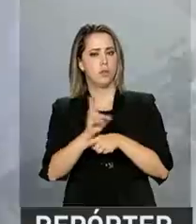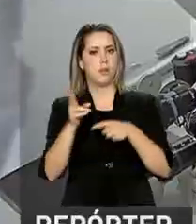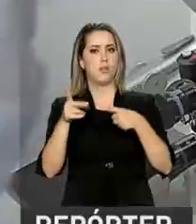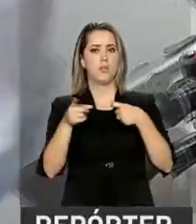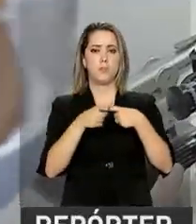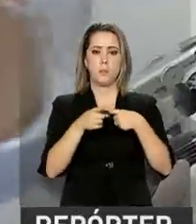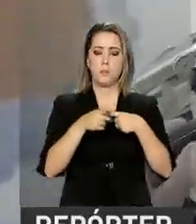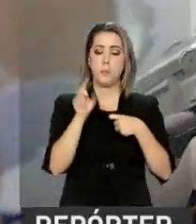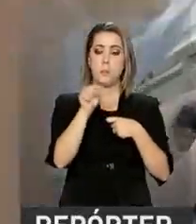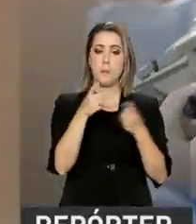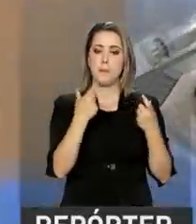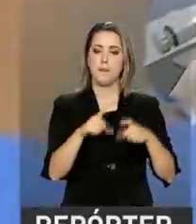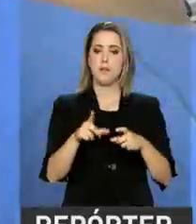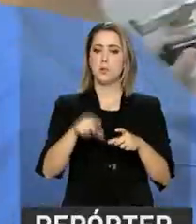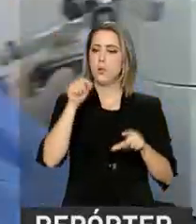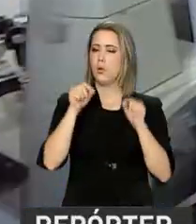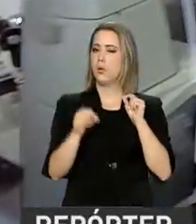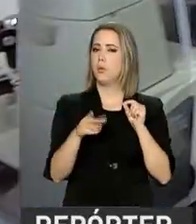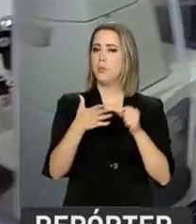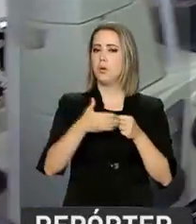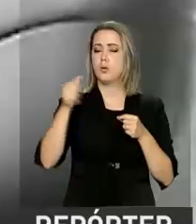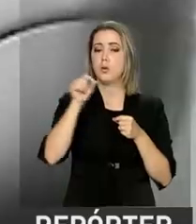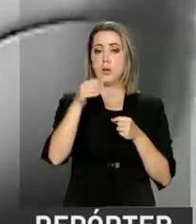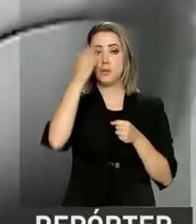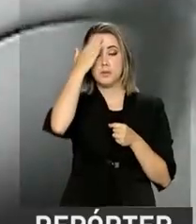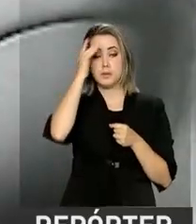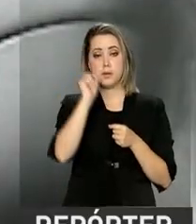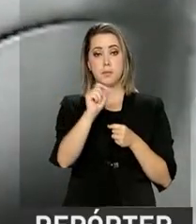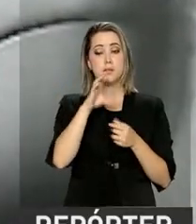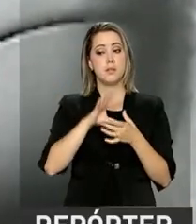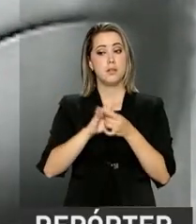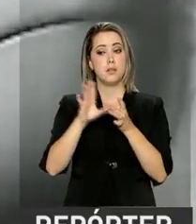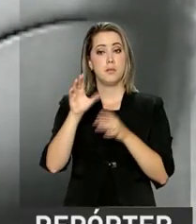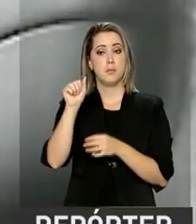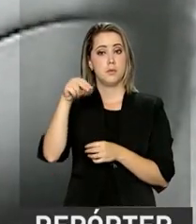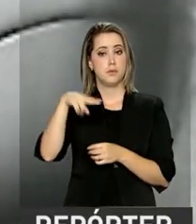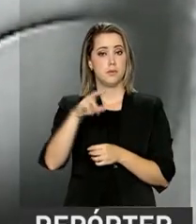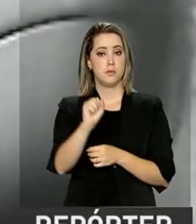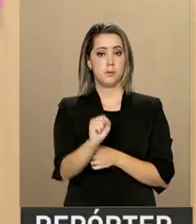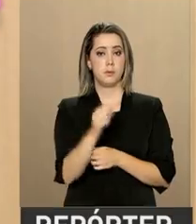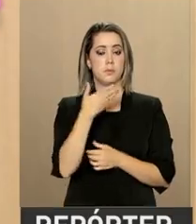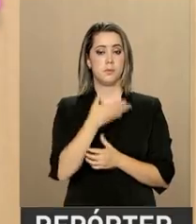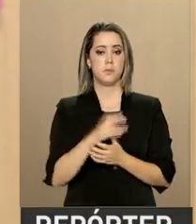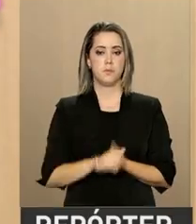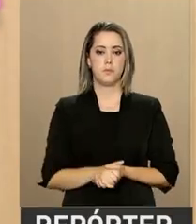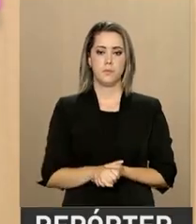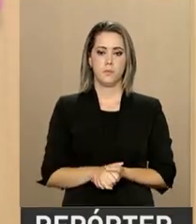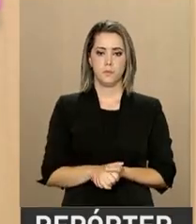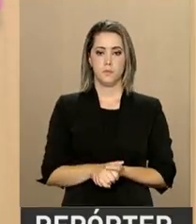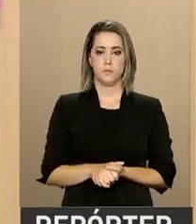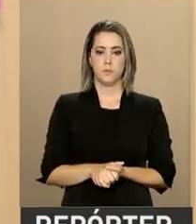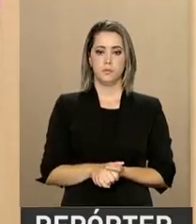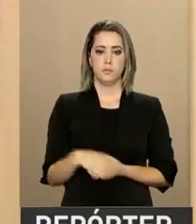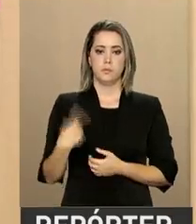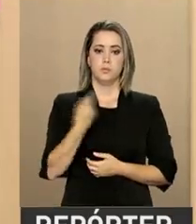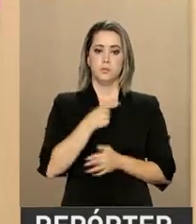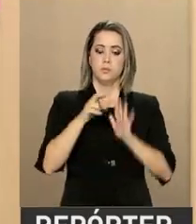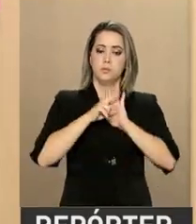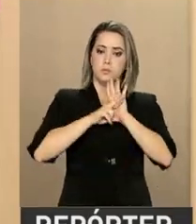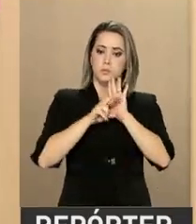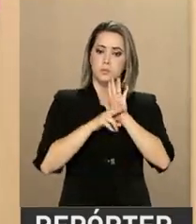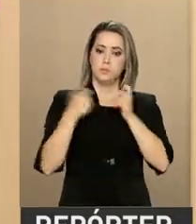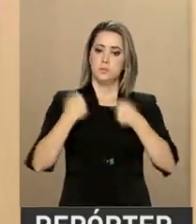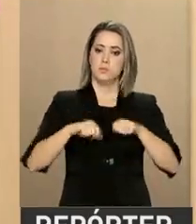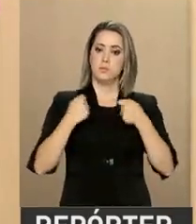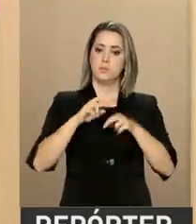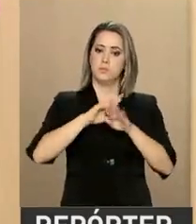o procedimento, é preciso saber se a clínica tem a licença sanitária para funcionar. A nossa regulamentação, ela